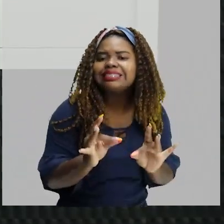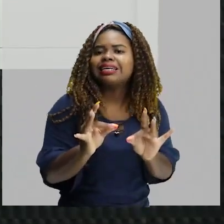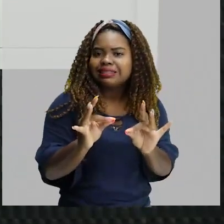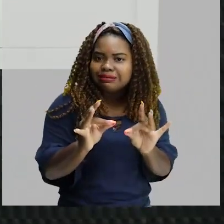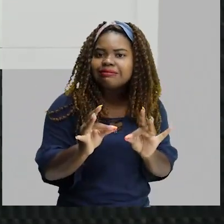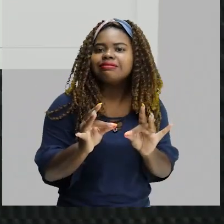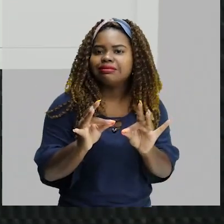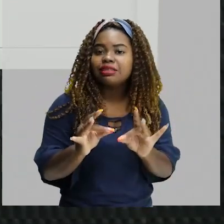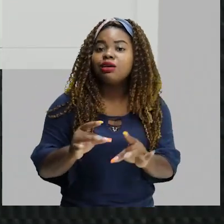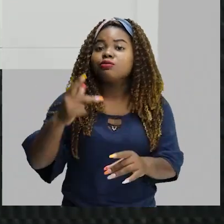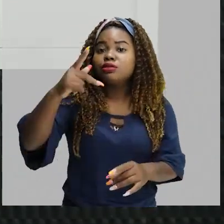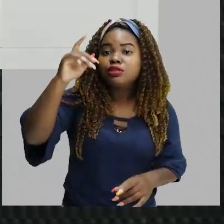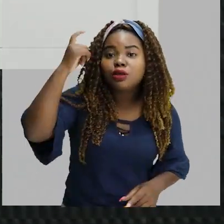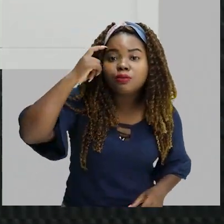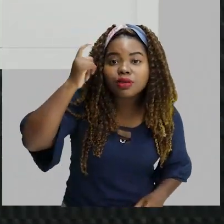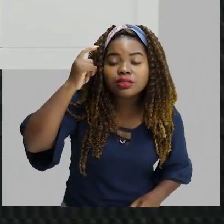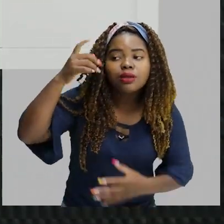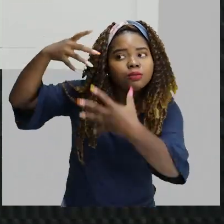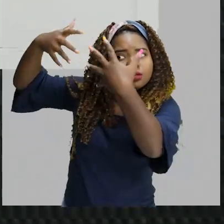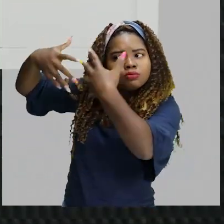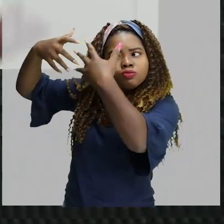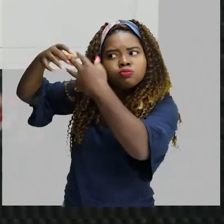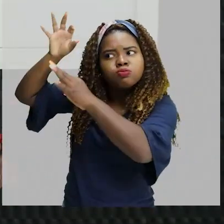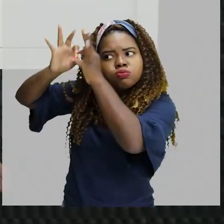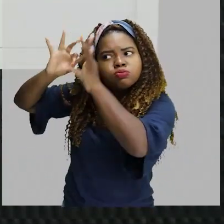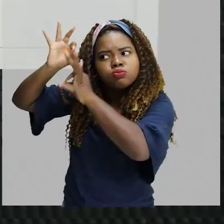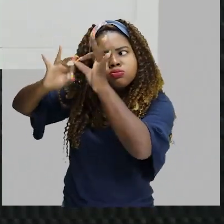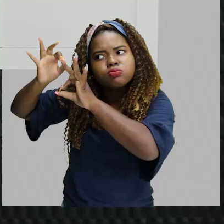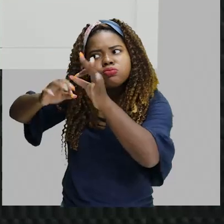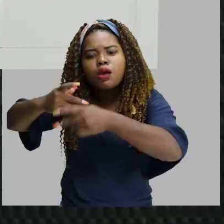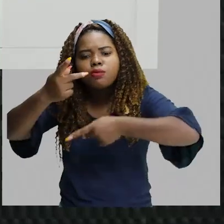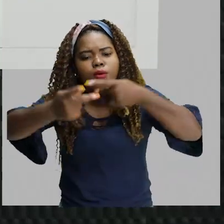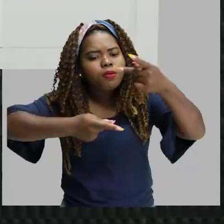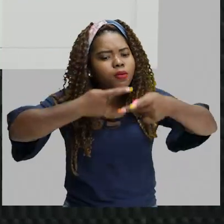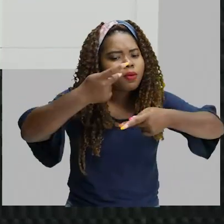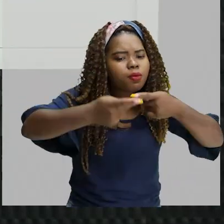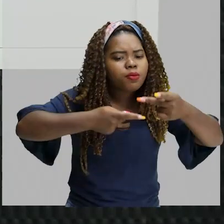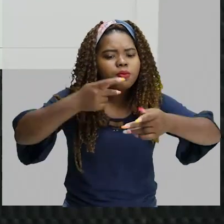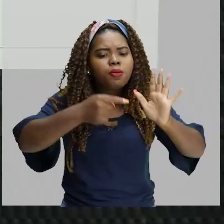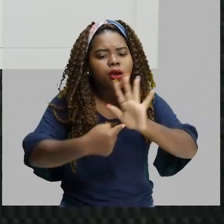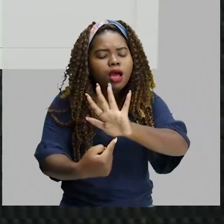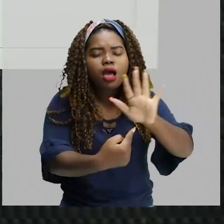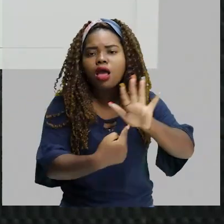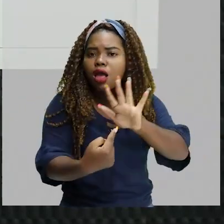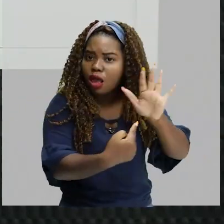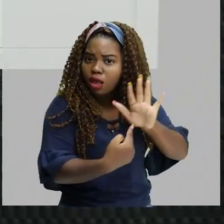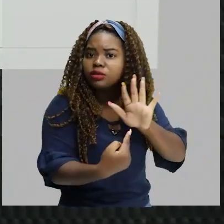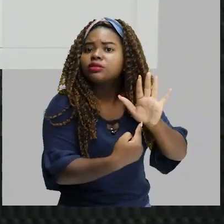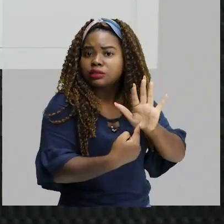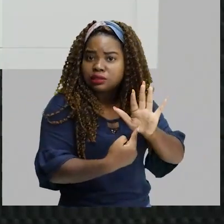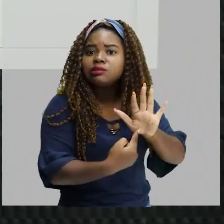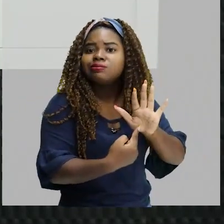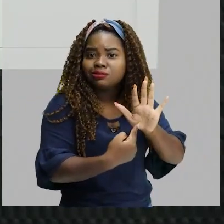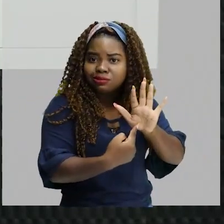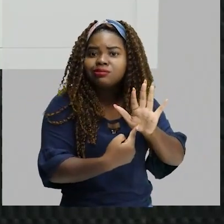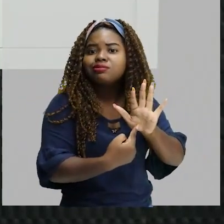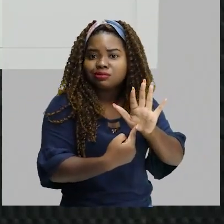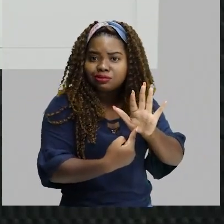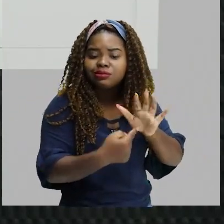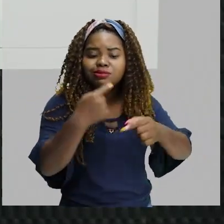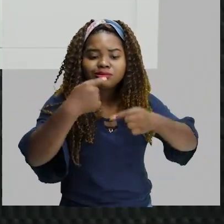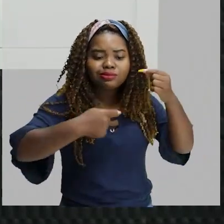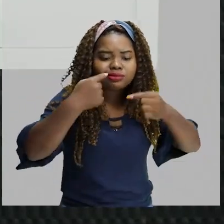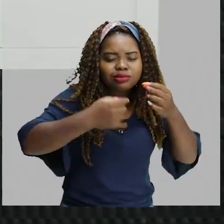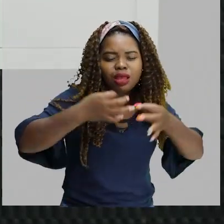vai enunciar, como você vai falar, como você vai apresentar ou esclarecer estes argumentos,